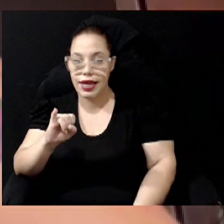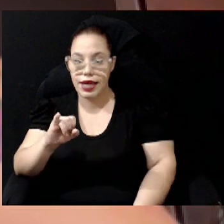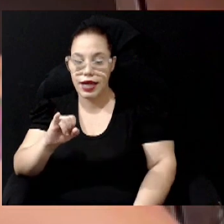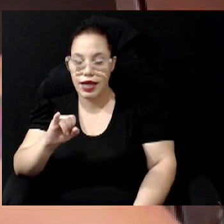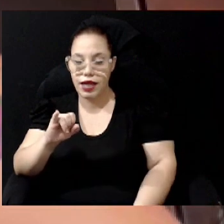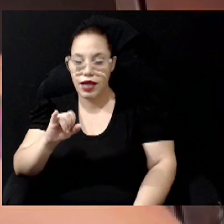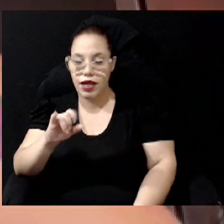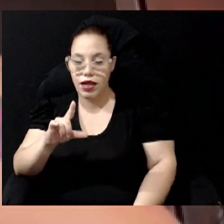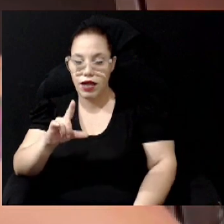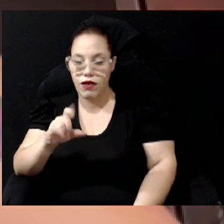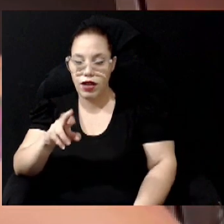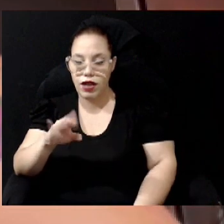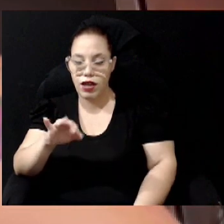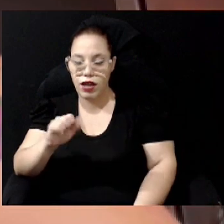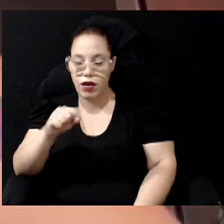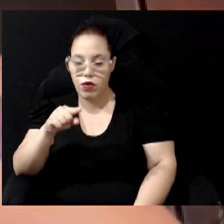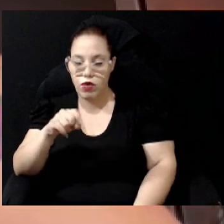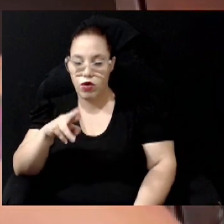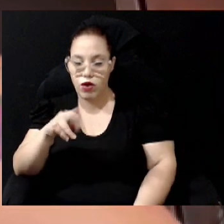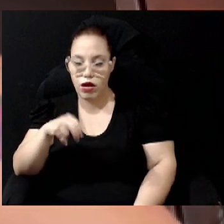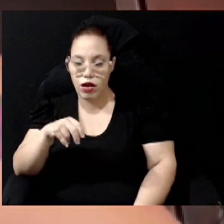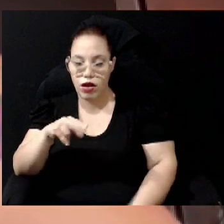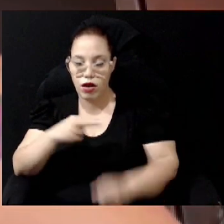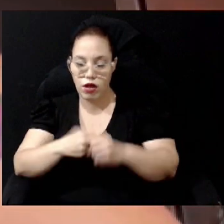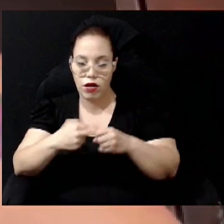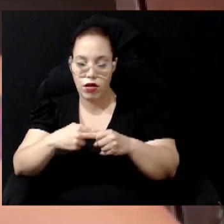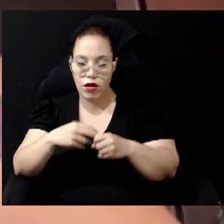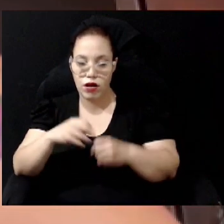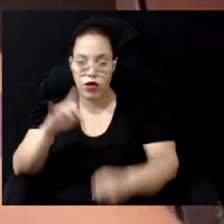civieira@unicamp.br e no Instagram é